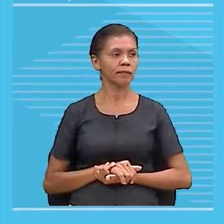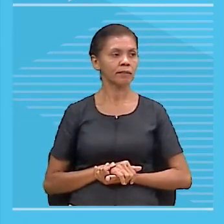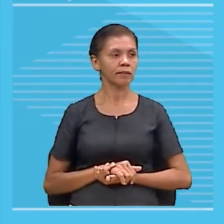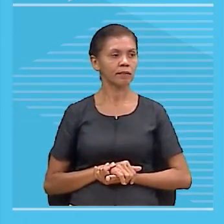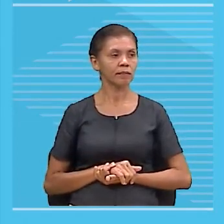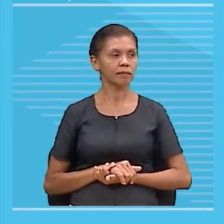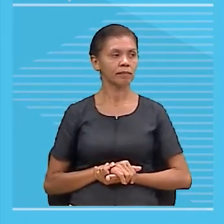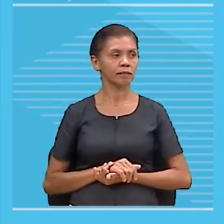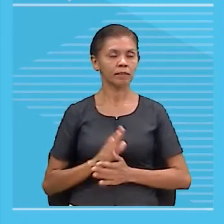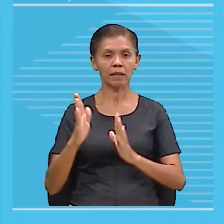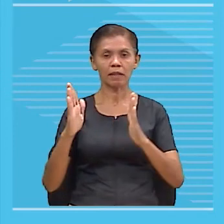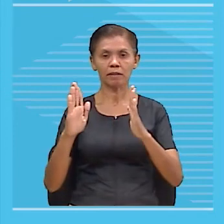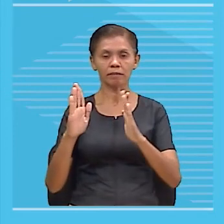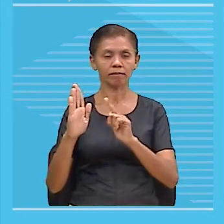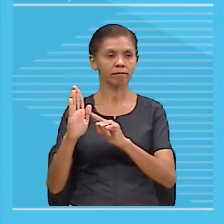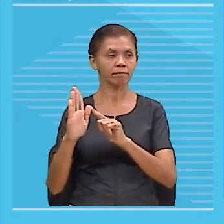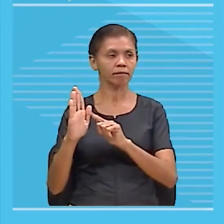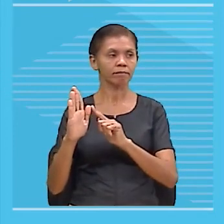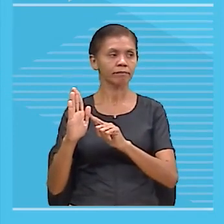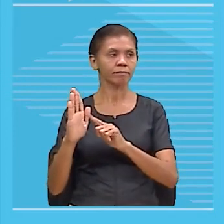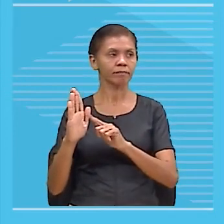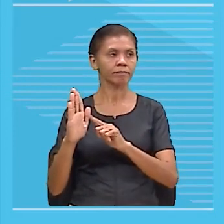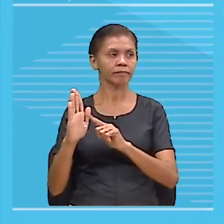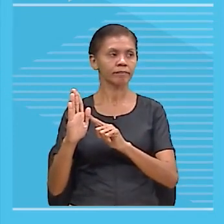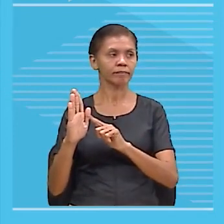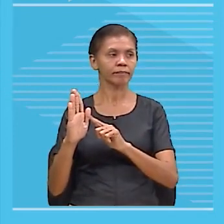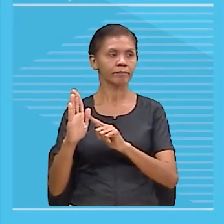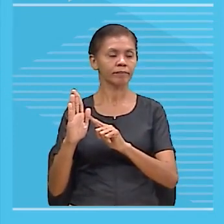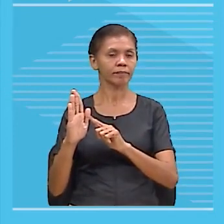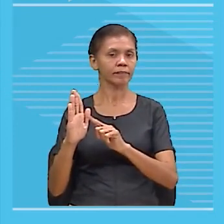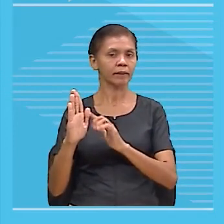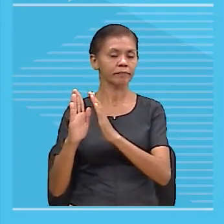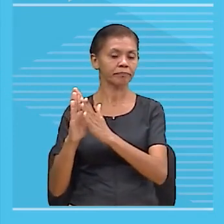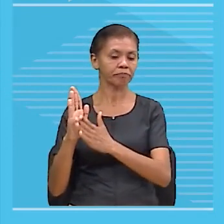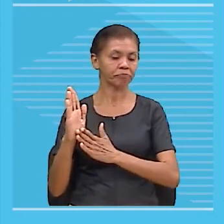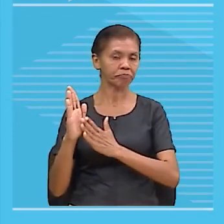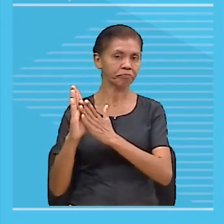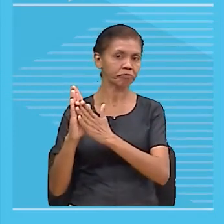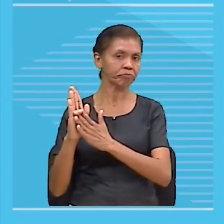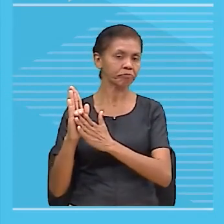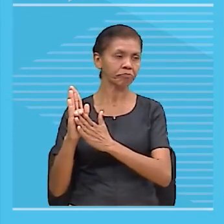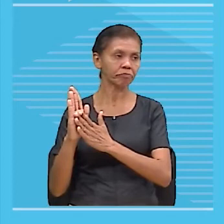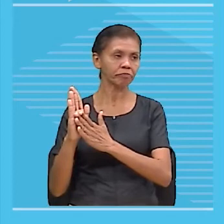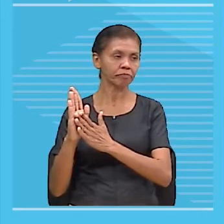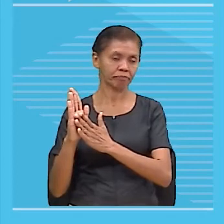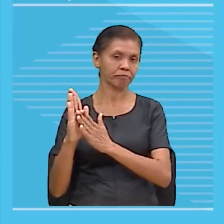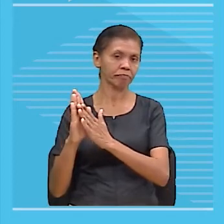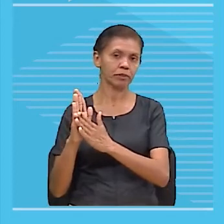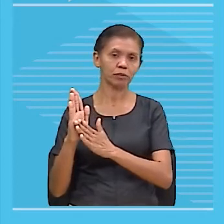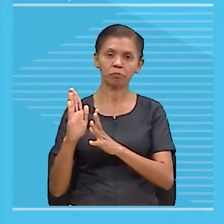Essa plaquinha, ela vai ter uma determinada área, ela vai ter uma determinada